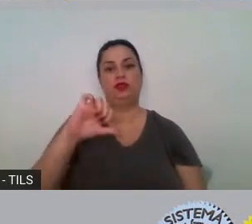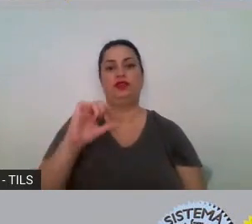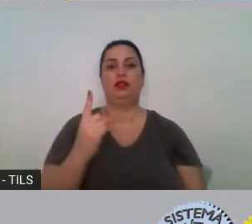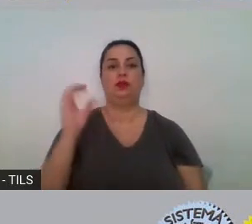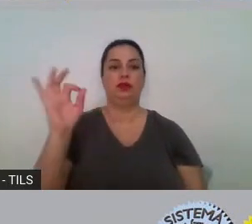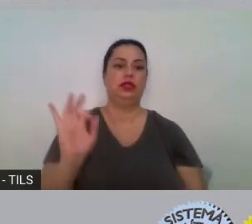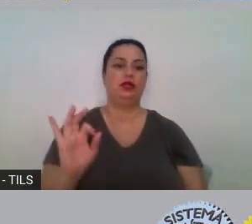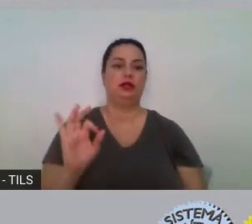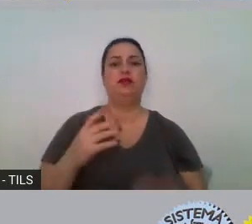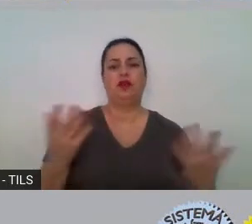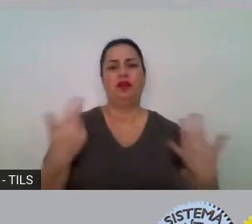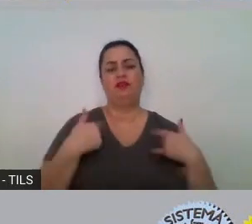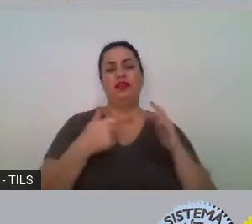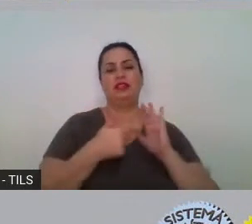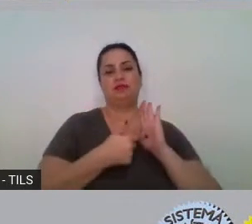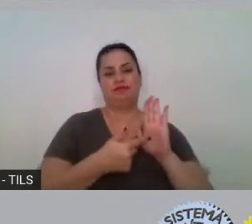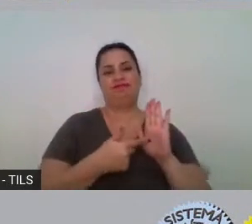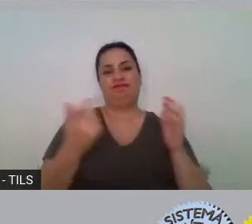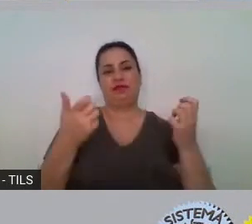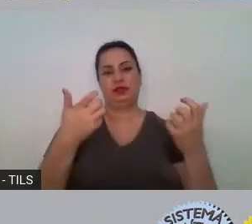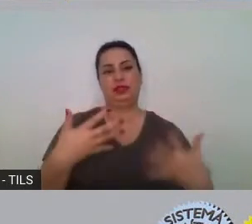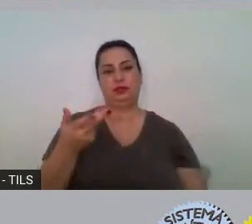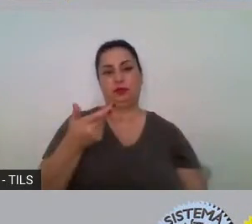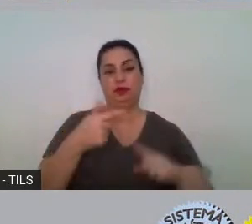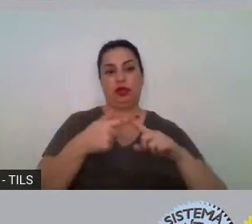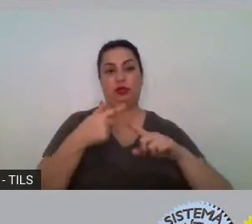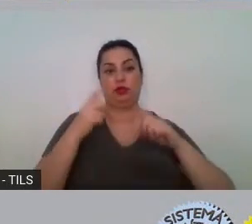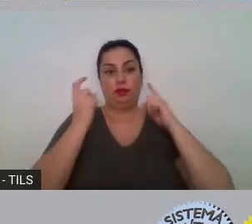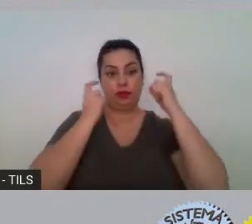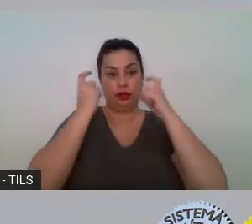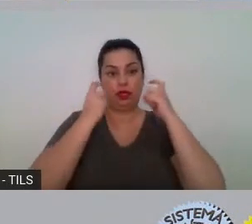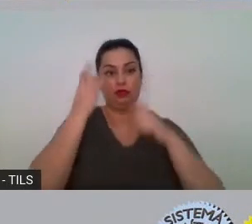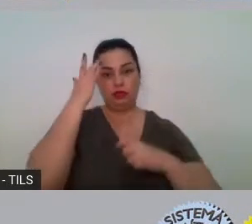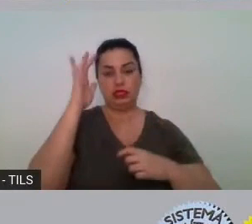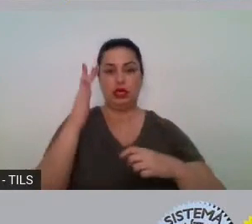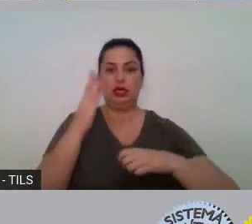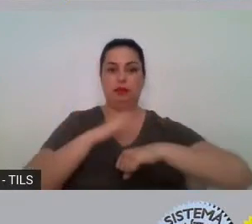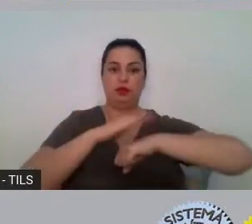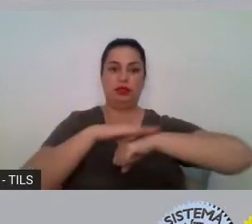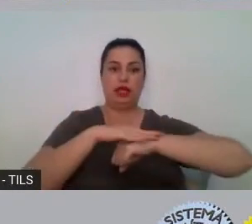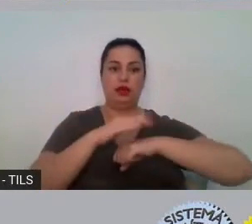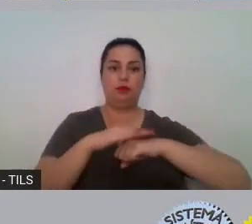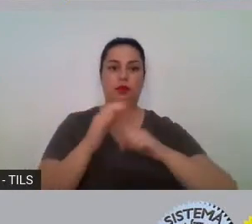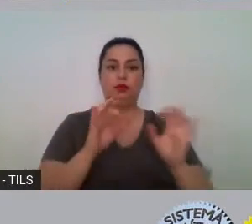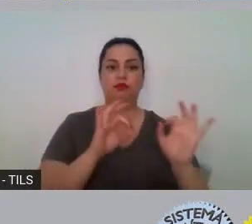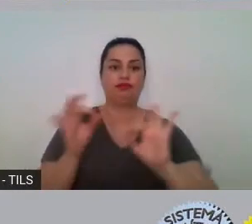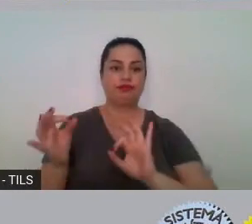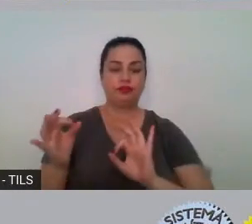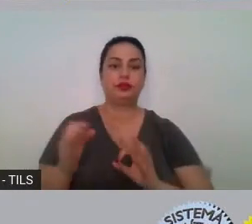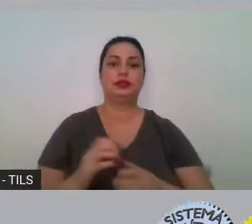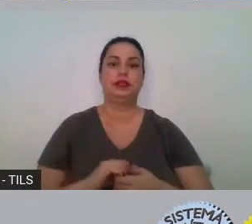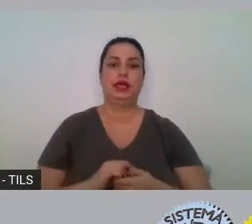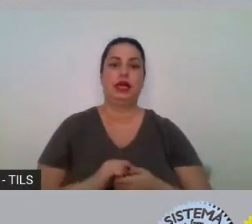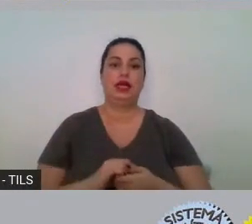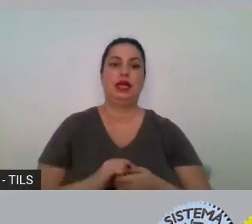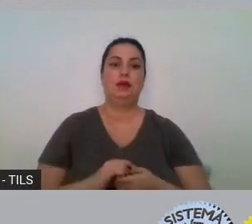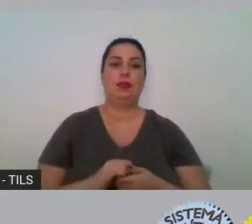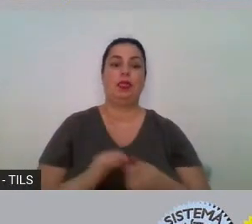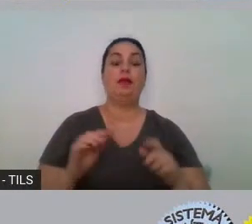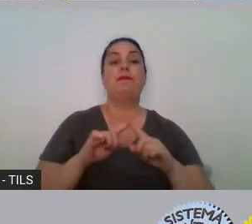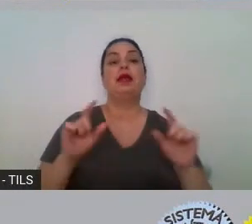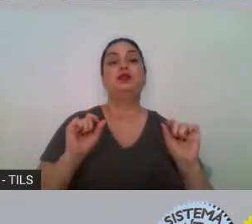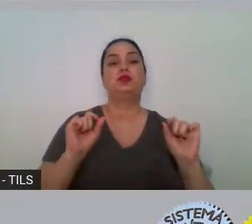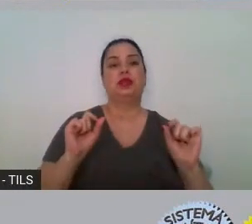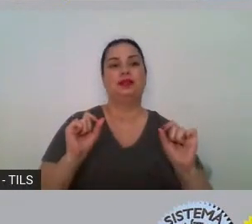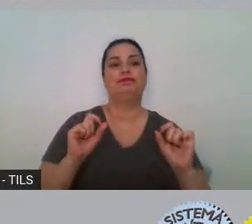aqui porque eu estou preocupado eu não estou vendo meu tempo. Conclusões. O que podemos observar nesse processo foi o enriquecimento privado